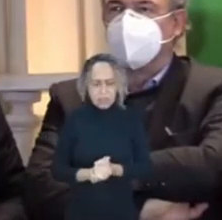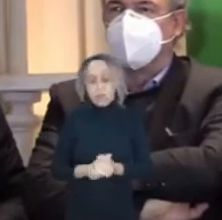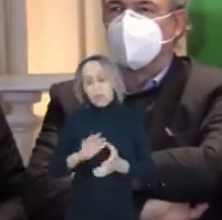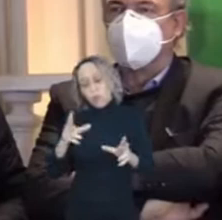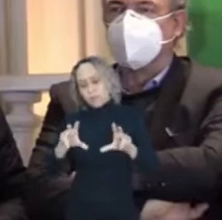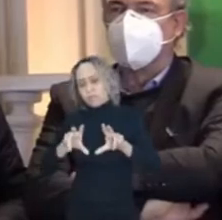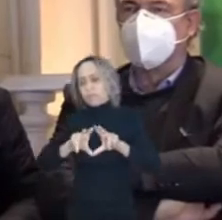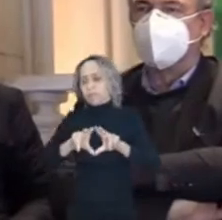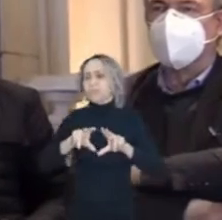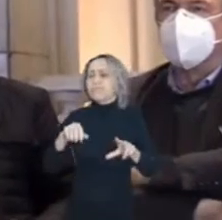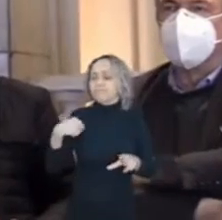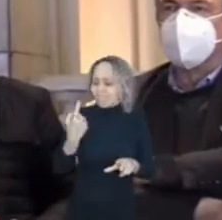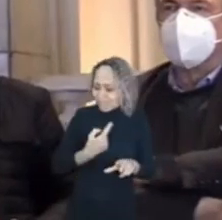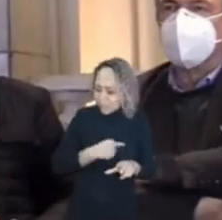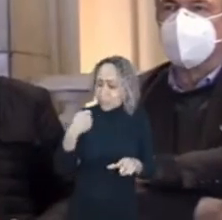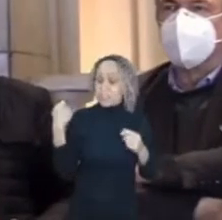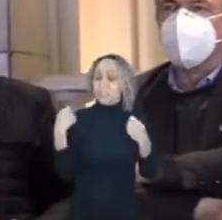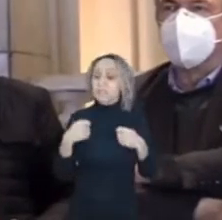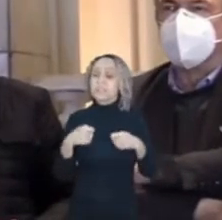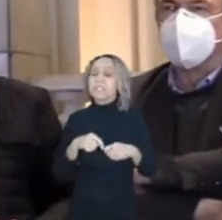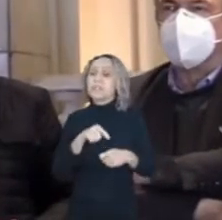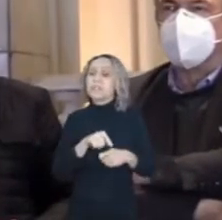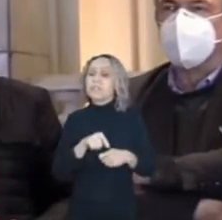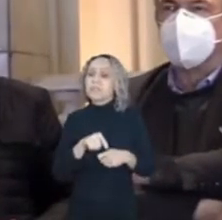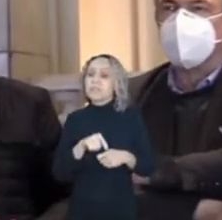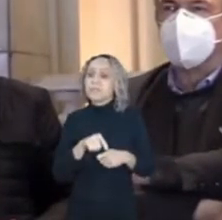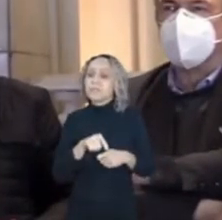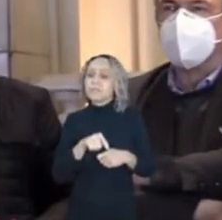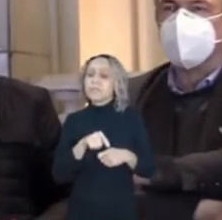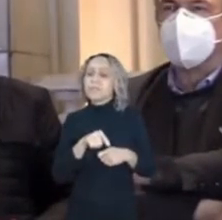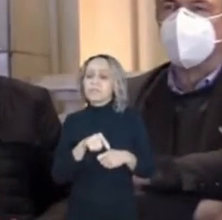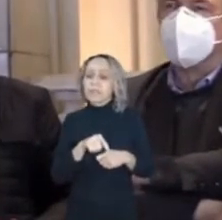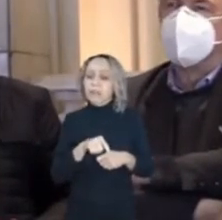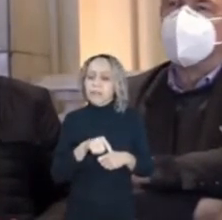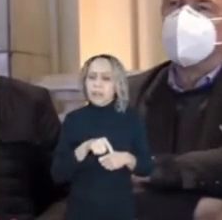Estamos perdendo com esse governo, com esse desmando.